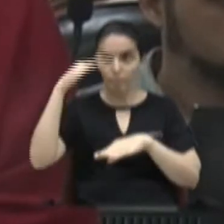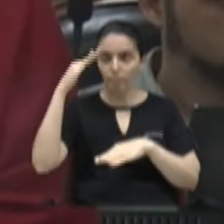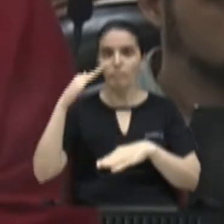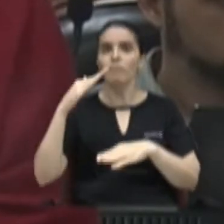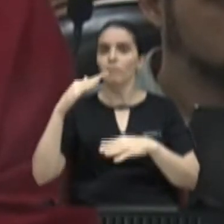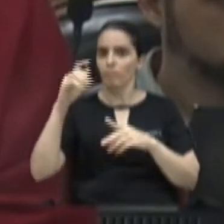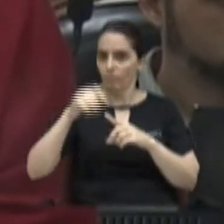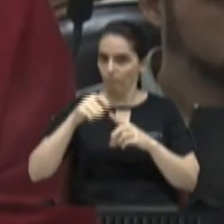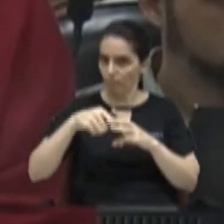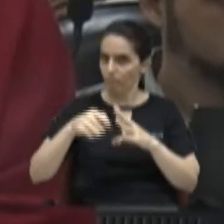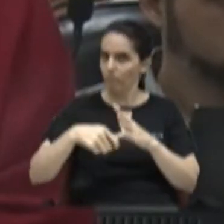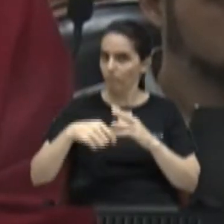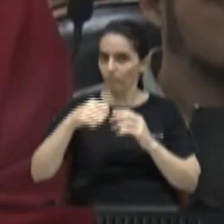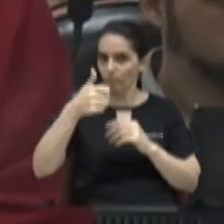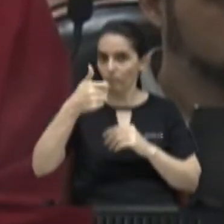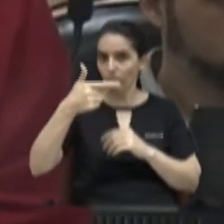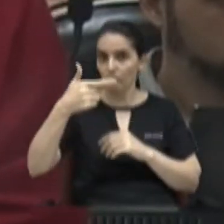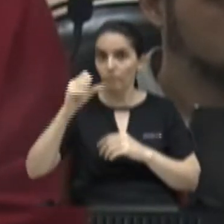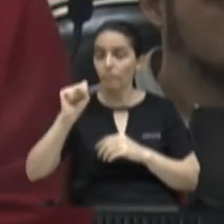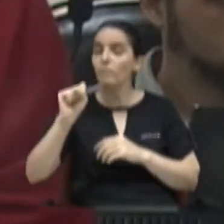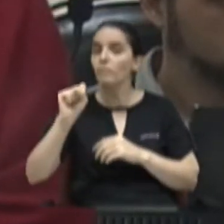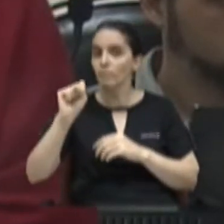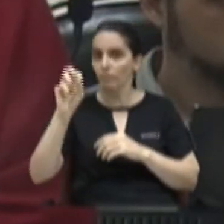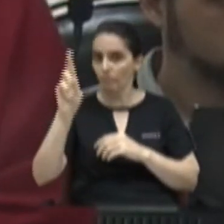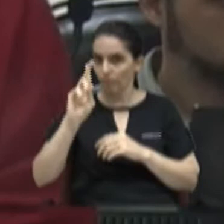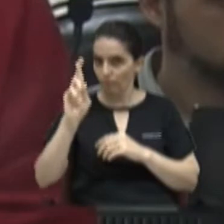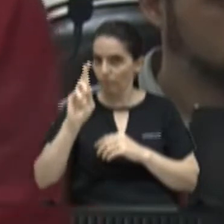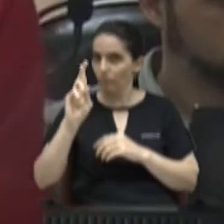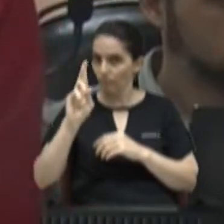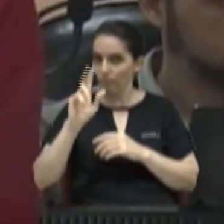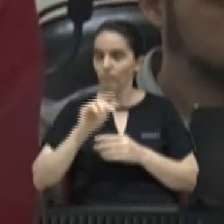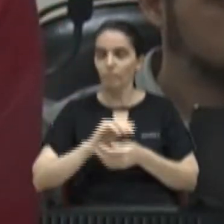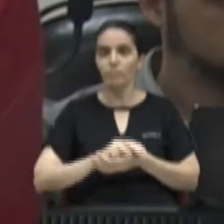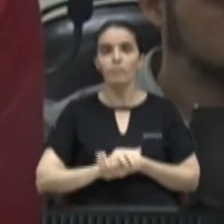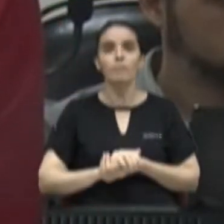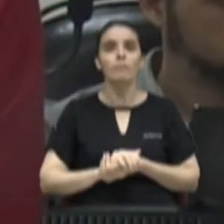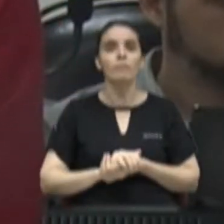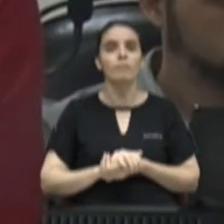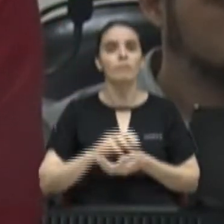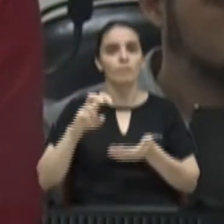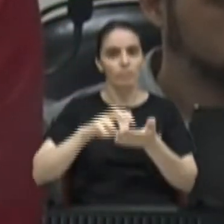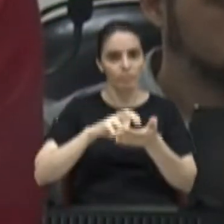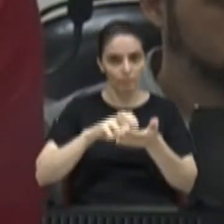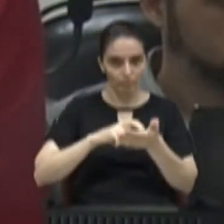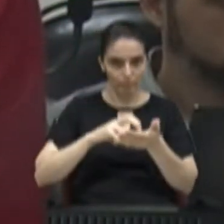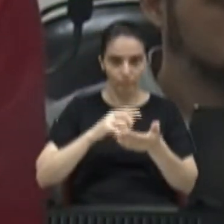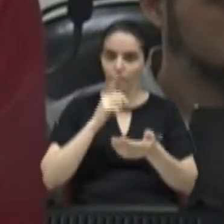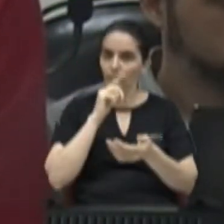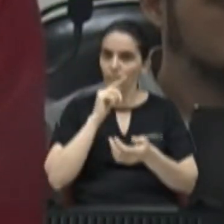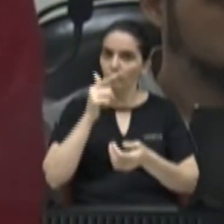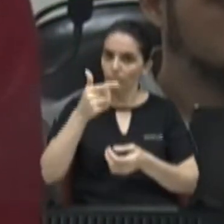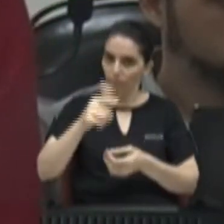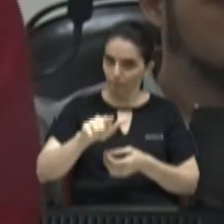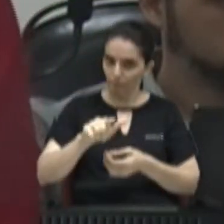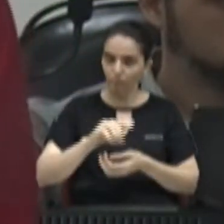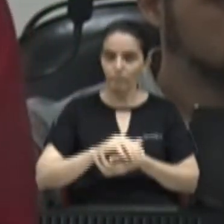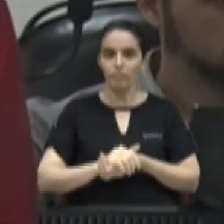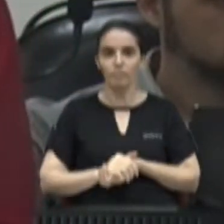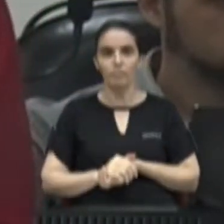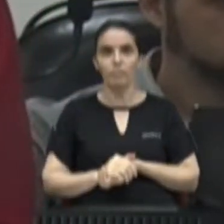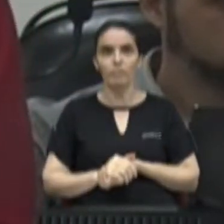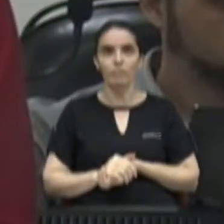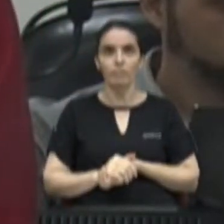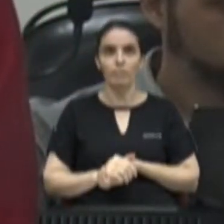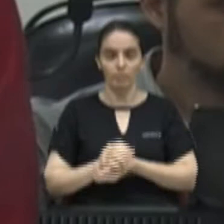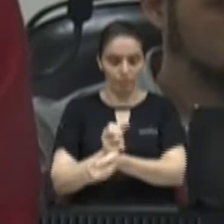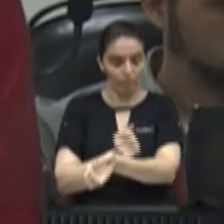no valor de R$ 128,00, no caso da taxa de religação. Estou muito emocionada